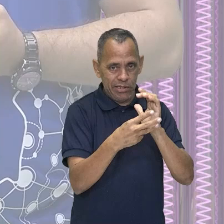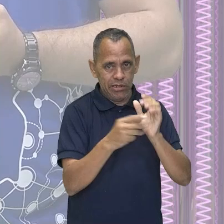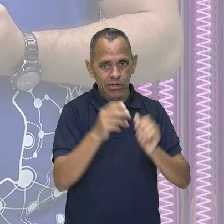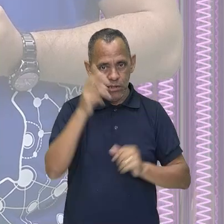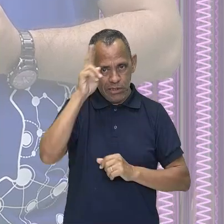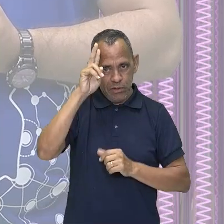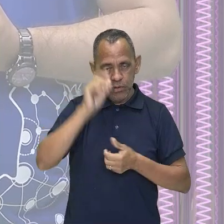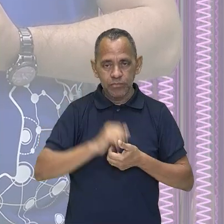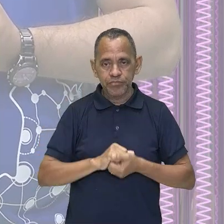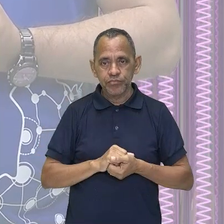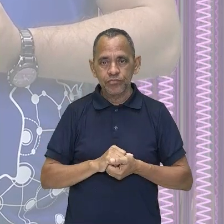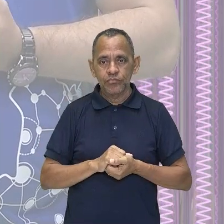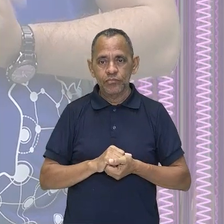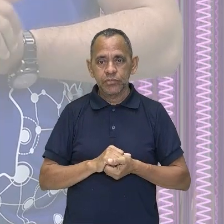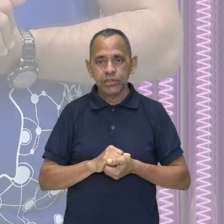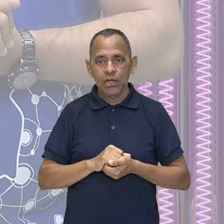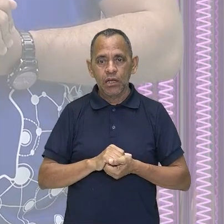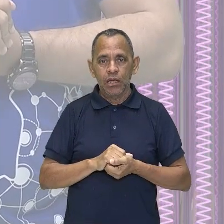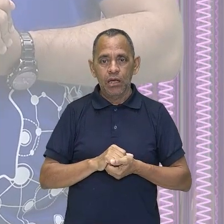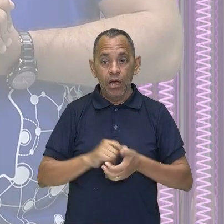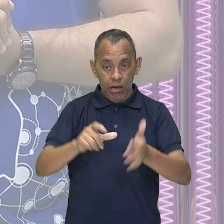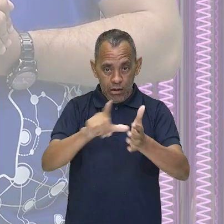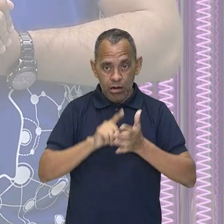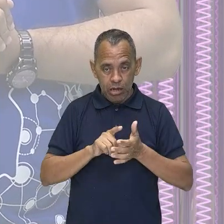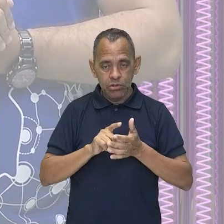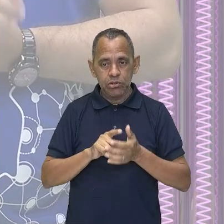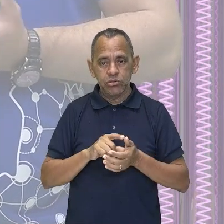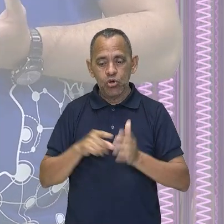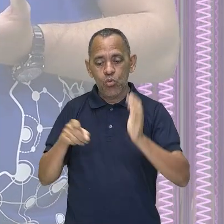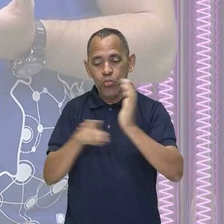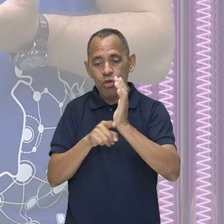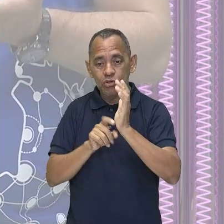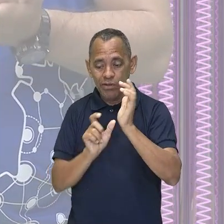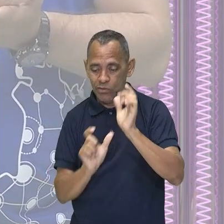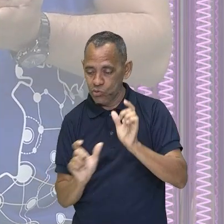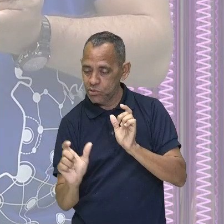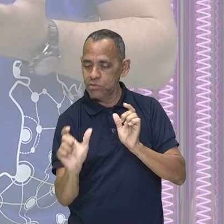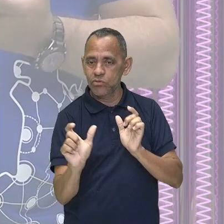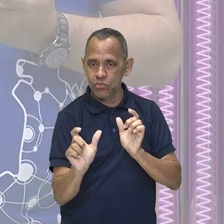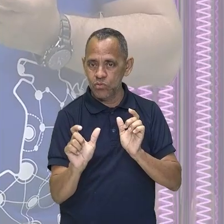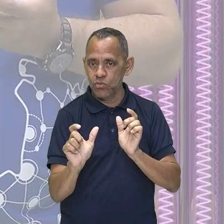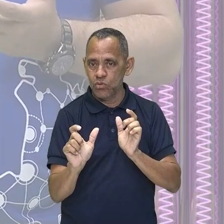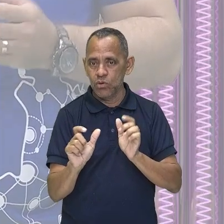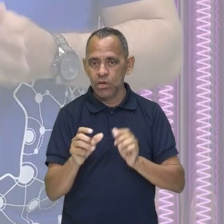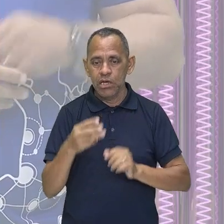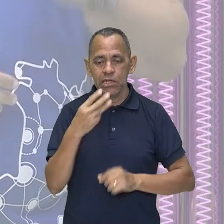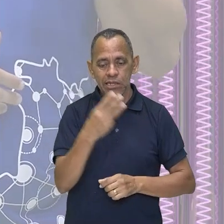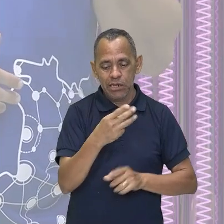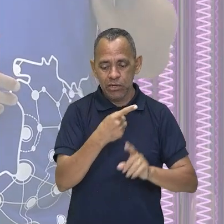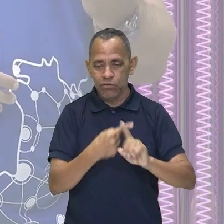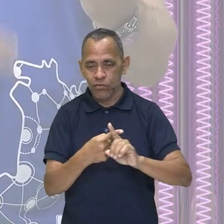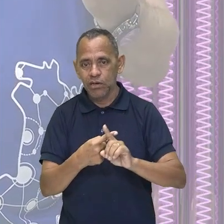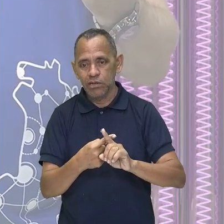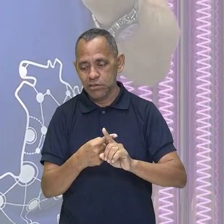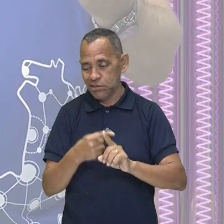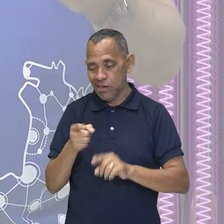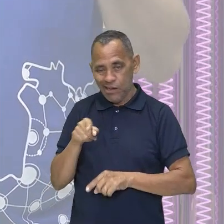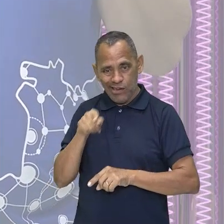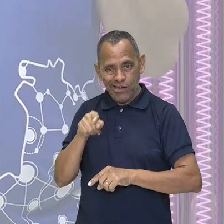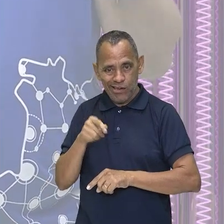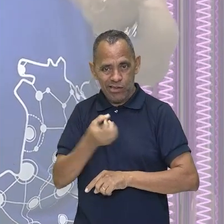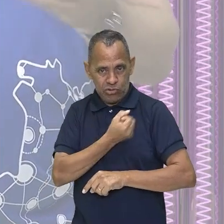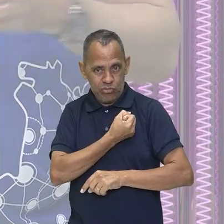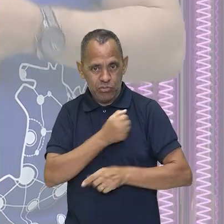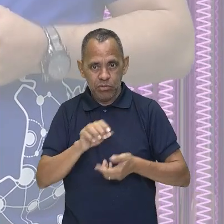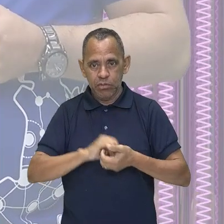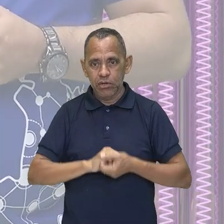o menos estava no segundo, e a gente falava o quê? Ah, é 3 vezes esse número. Então, é esse número, mais esse número,